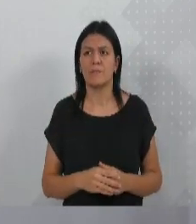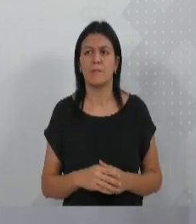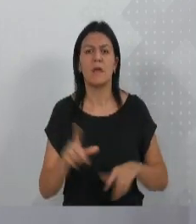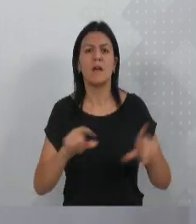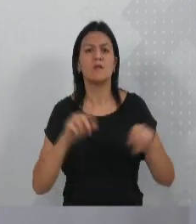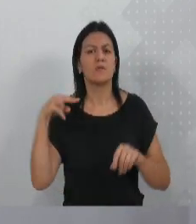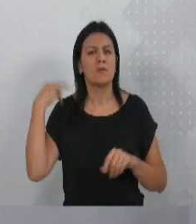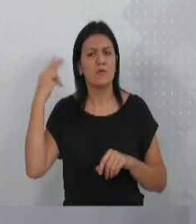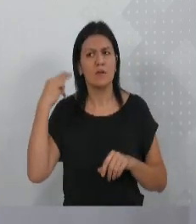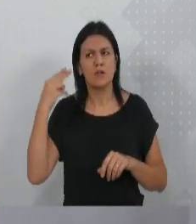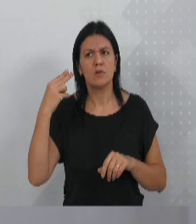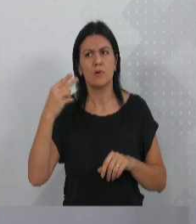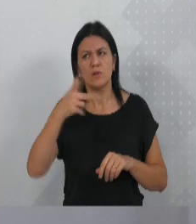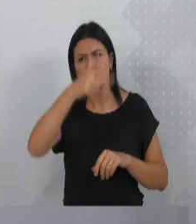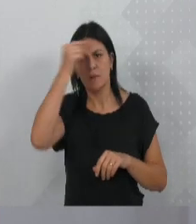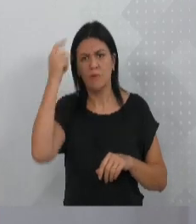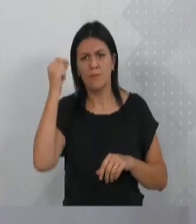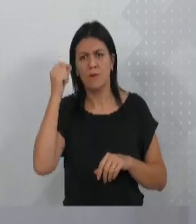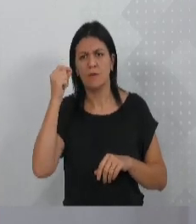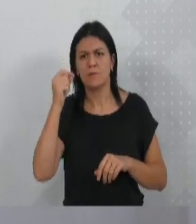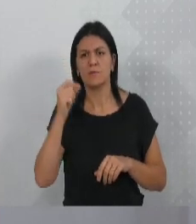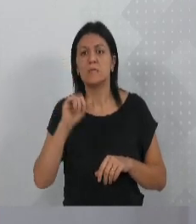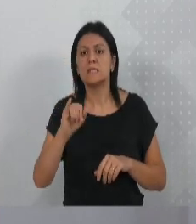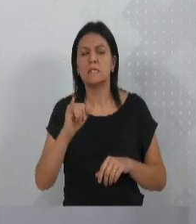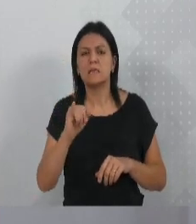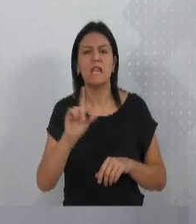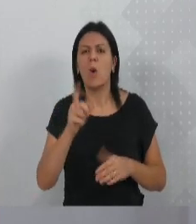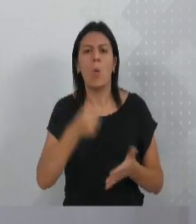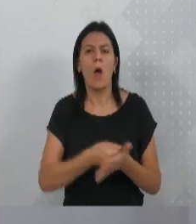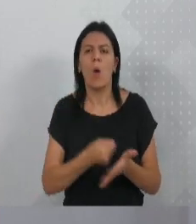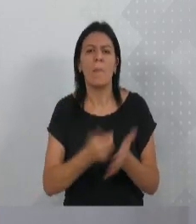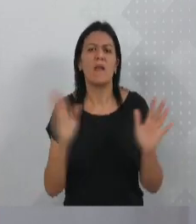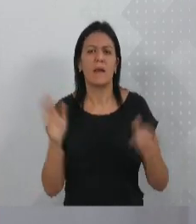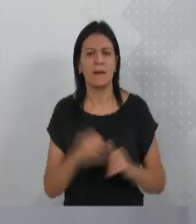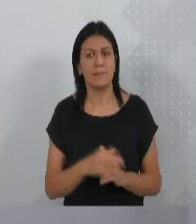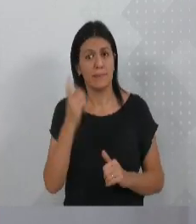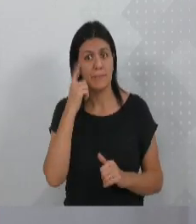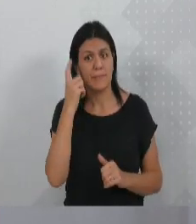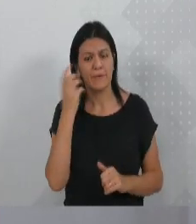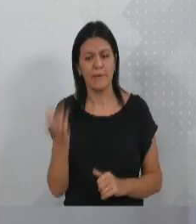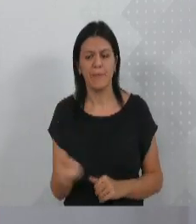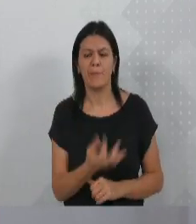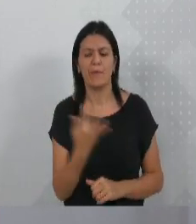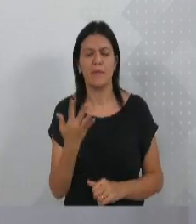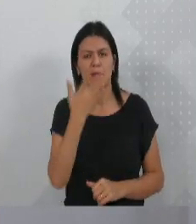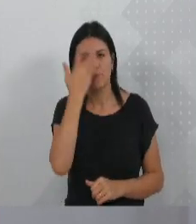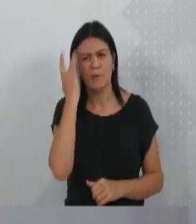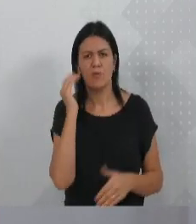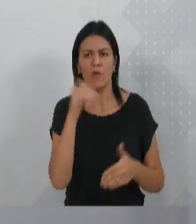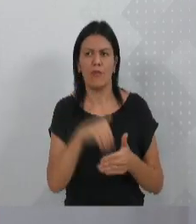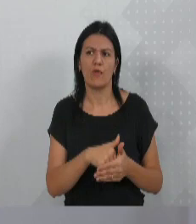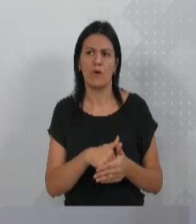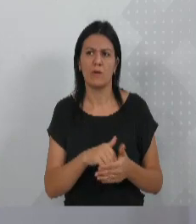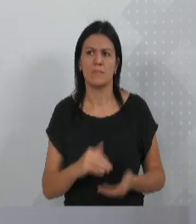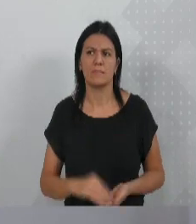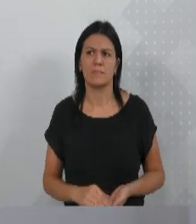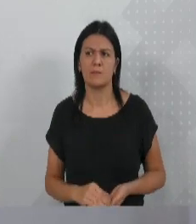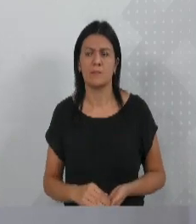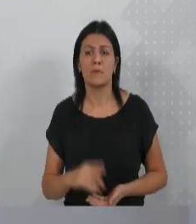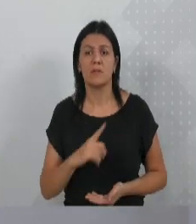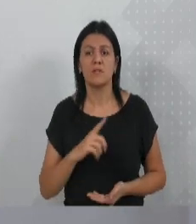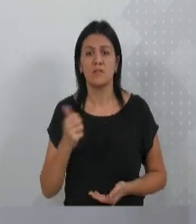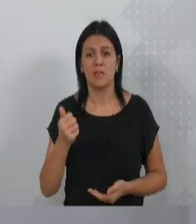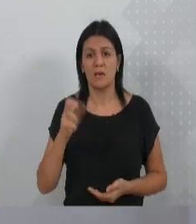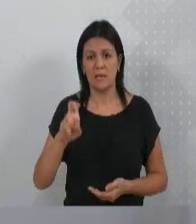Prefeito também fosse facultativo né Vereador Maurício para ver quem tudo que ia lá votar né E olha que tinha 15 candidatos os 15 foram